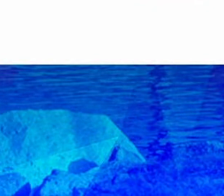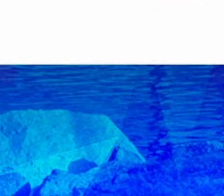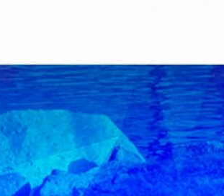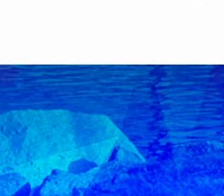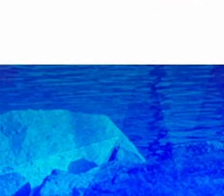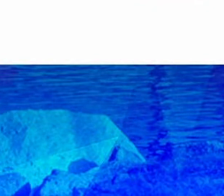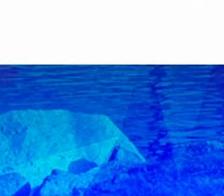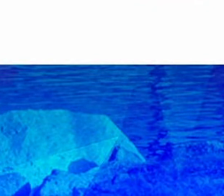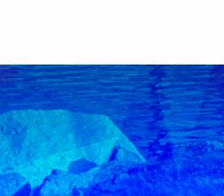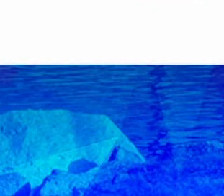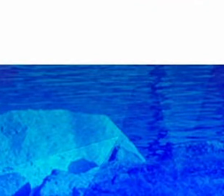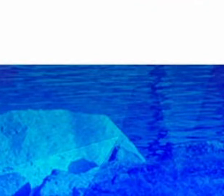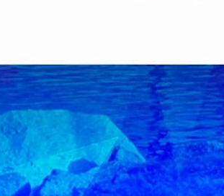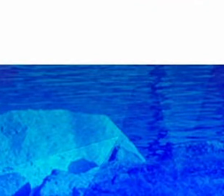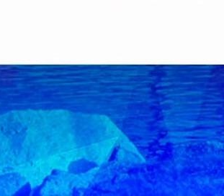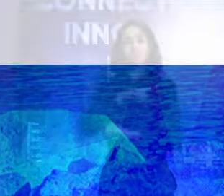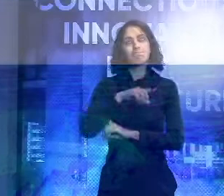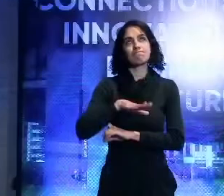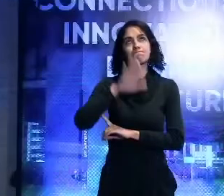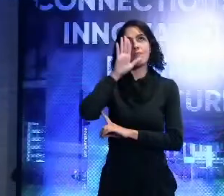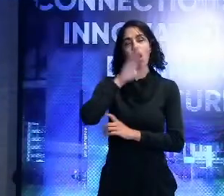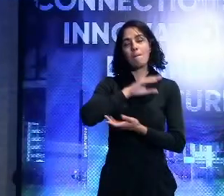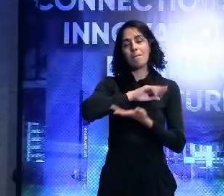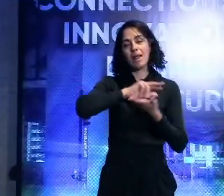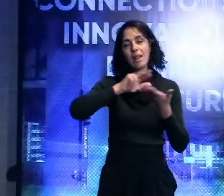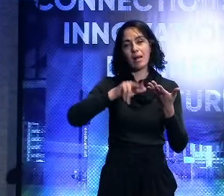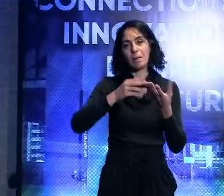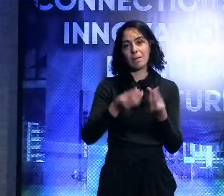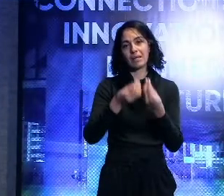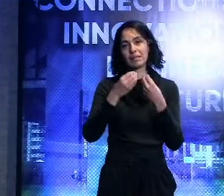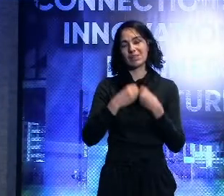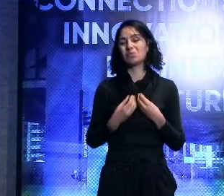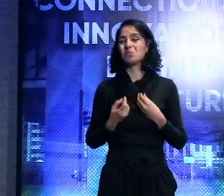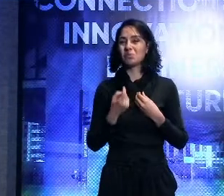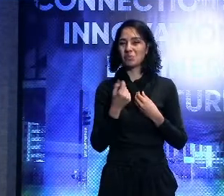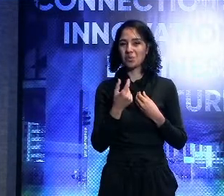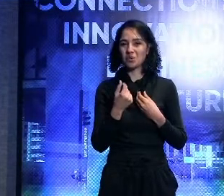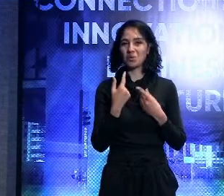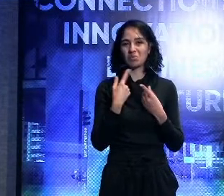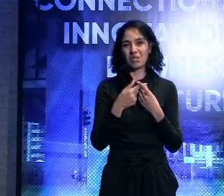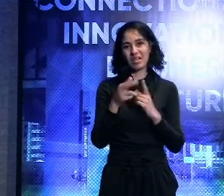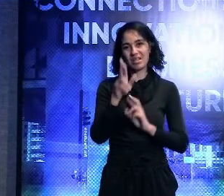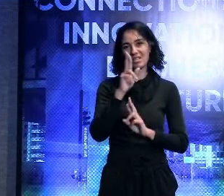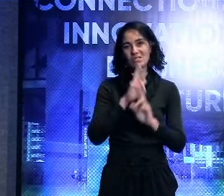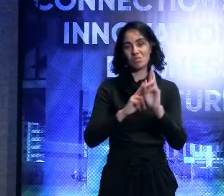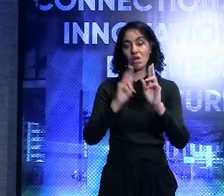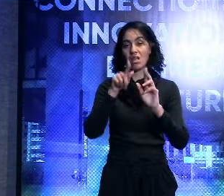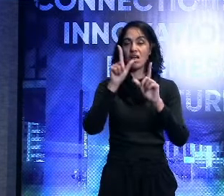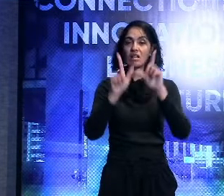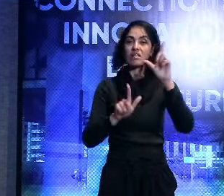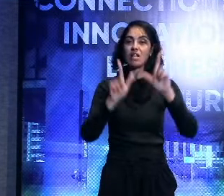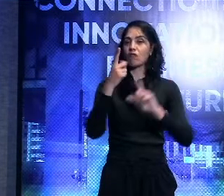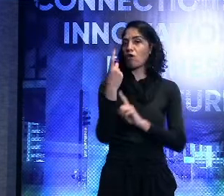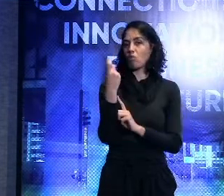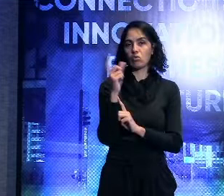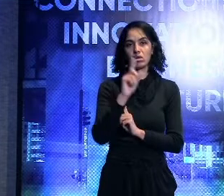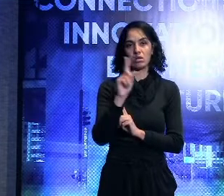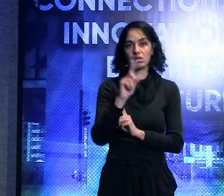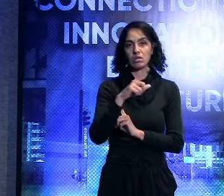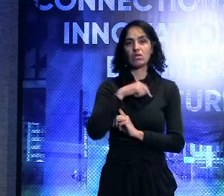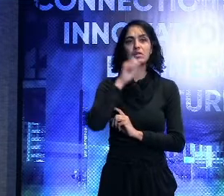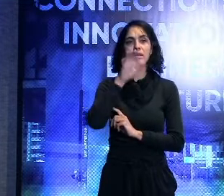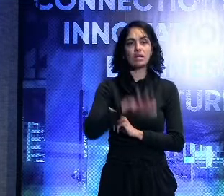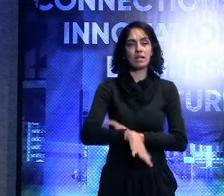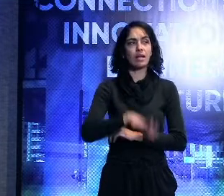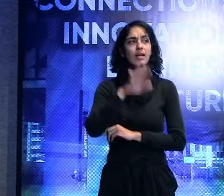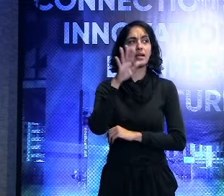que prometia muito, mas entregou muito pouco. E ela não é única nessa história aí. Quem aqui, provavelmente,